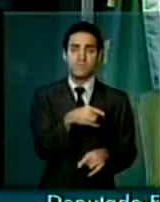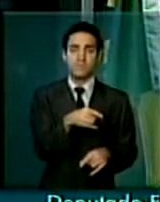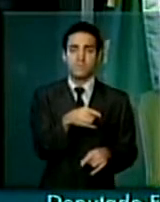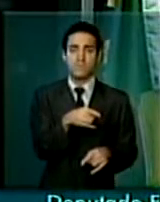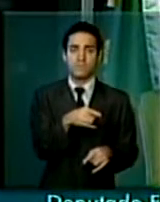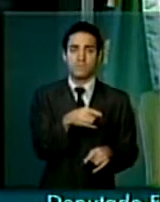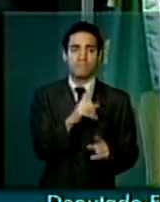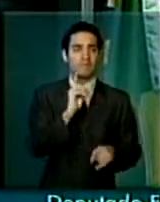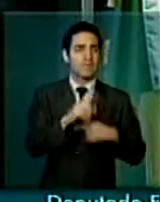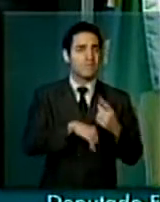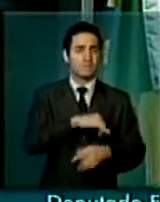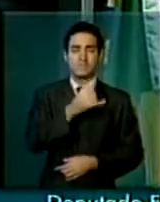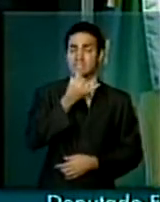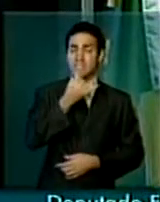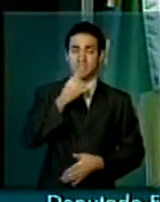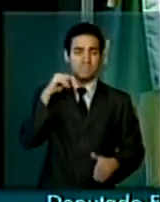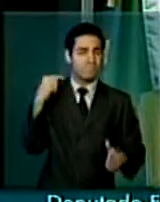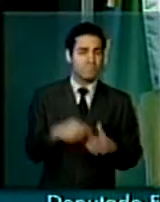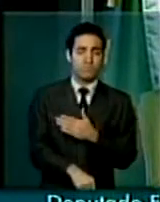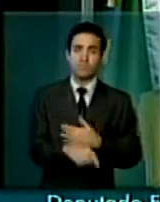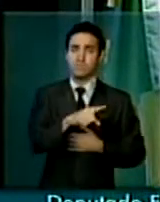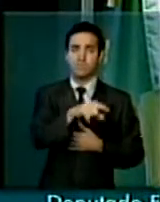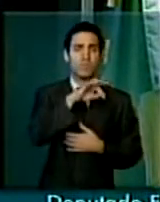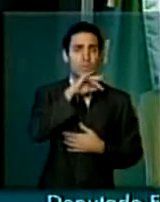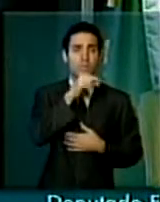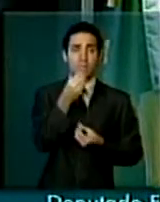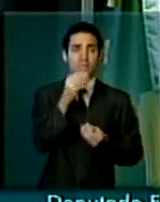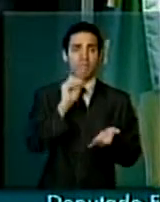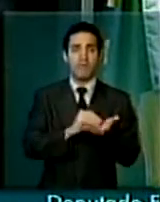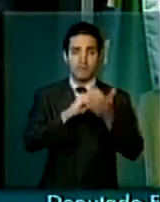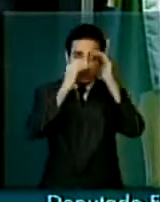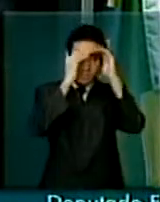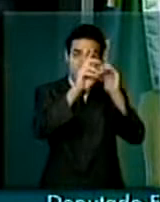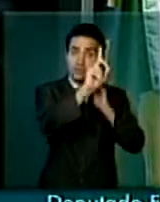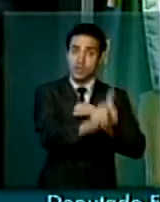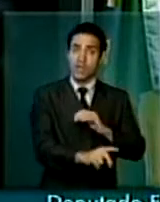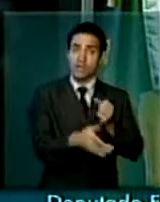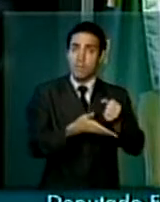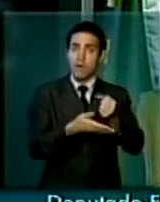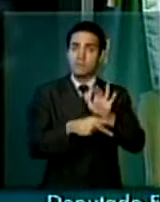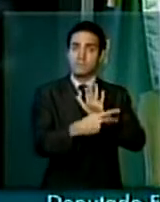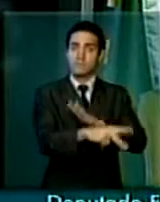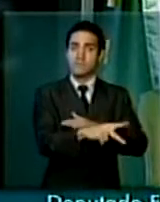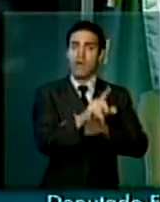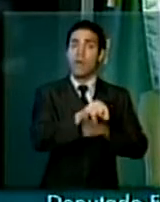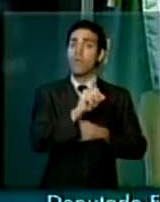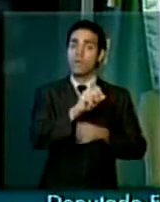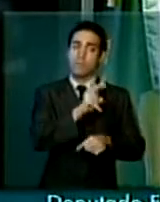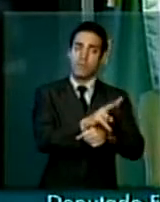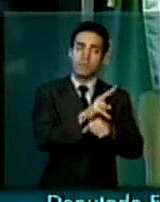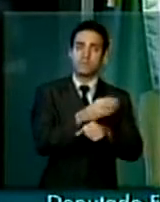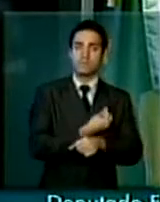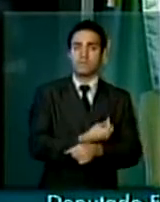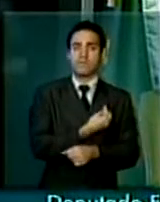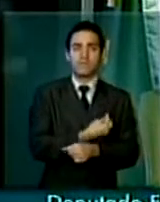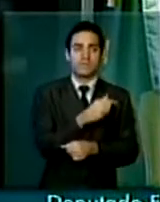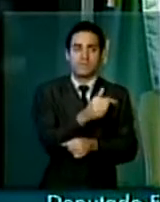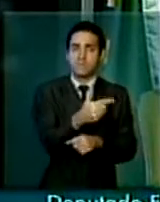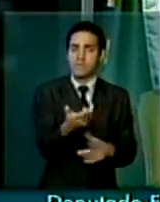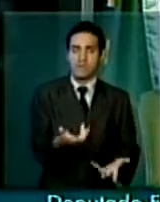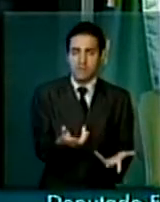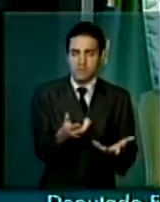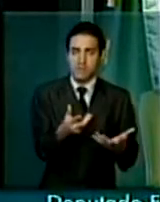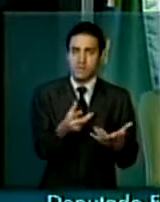decorre a frustração dos direitos fundamentais da criança, que diz respeito à proteção da vida e que pode